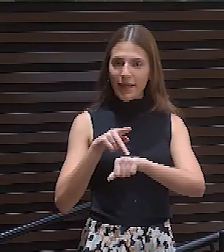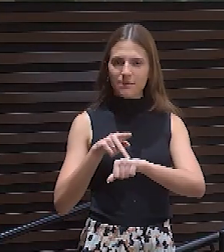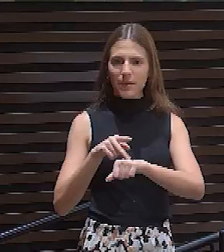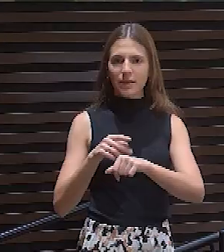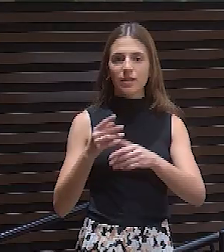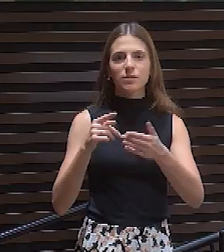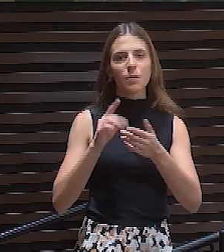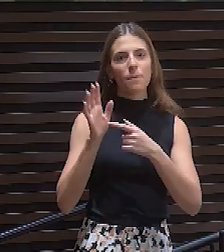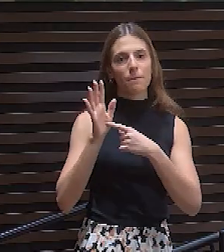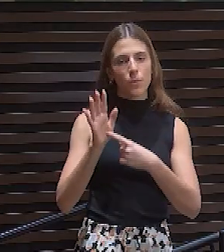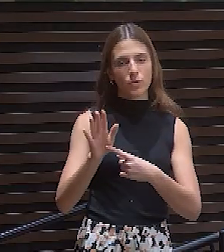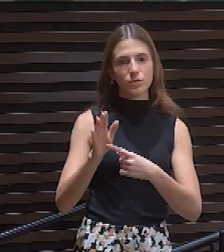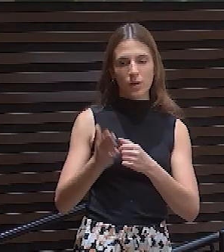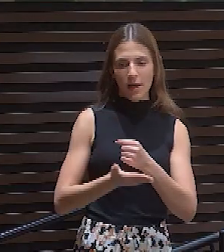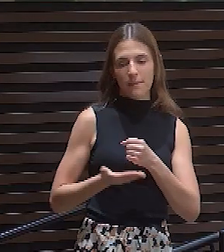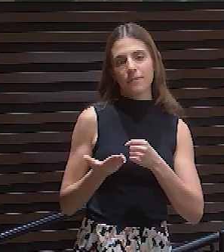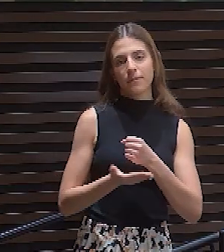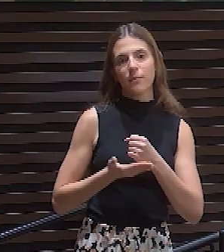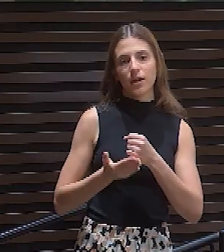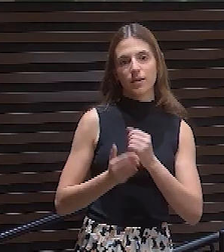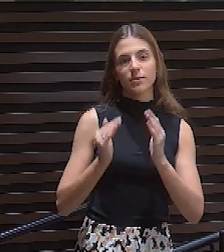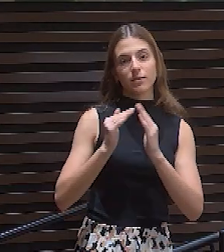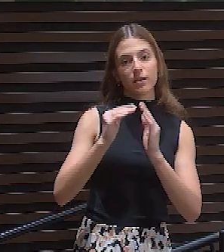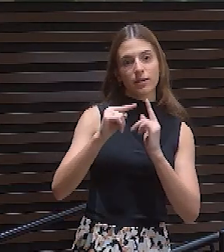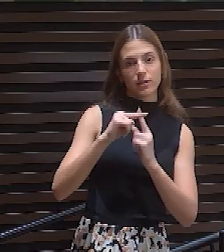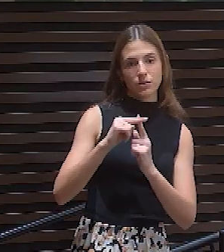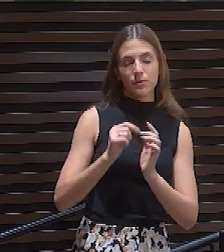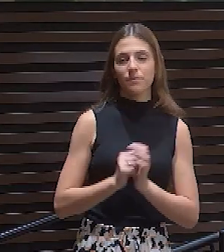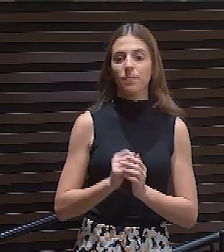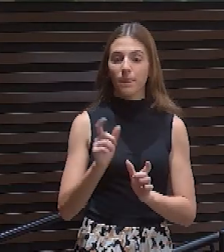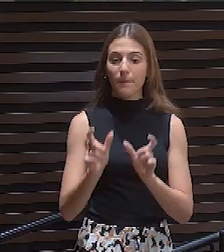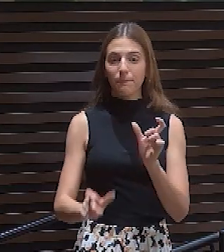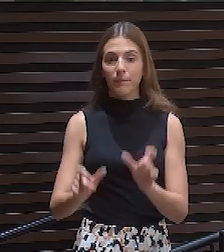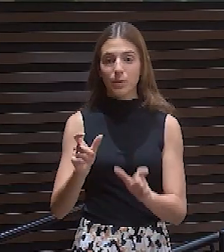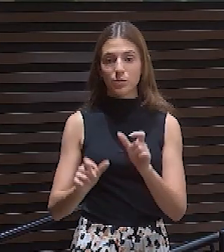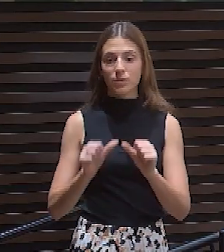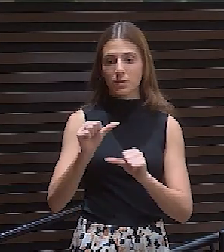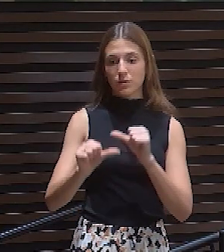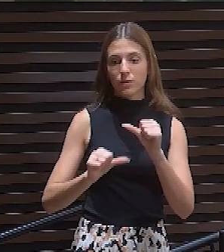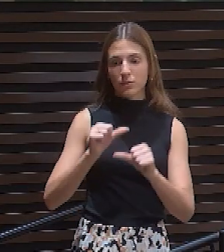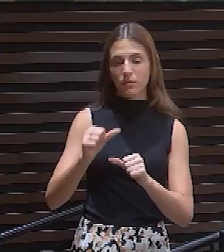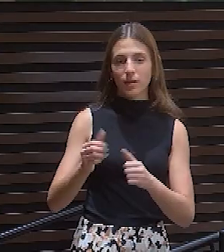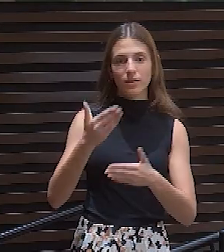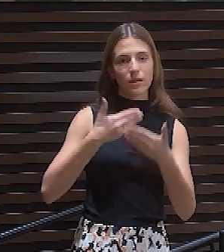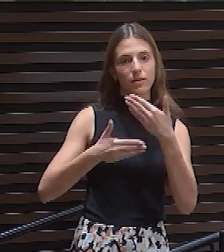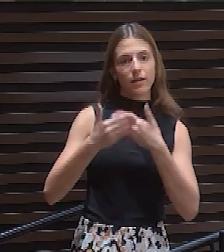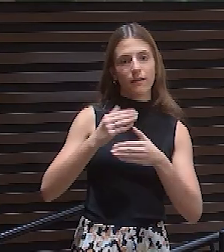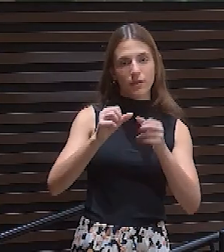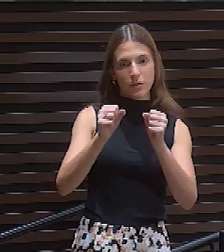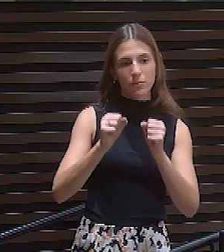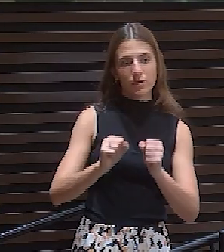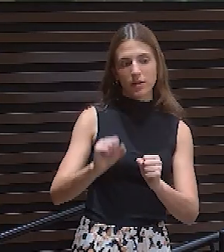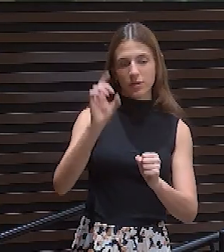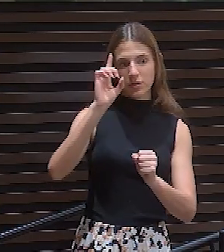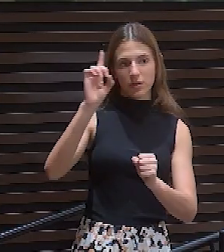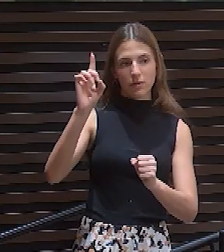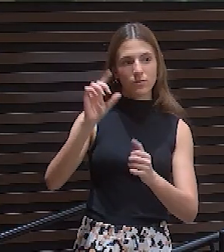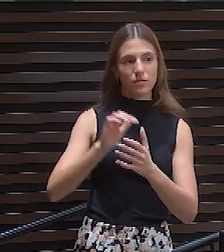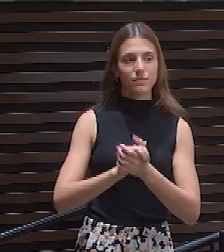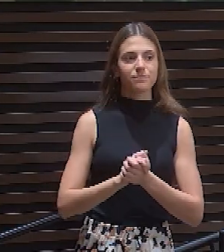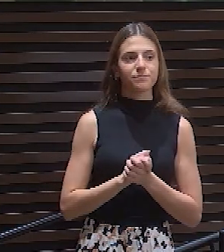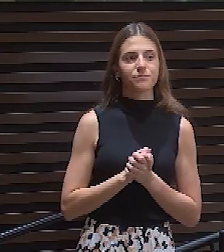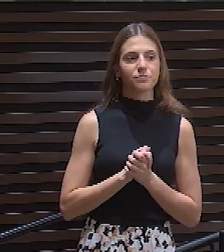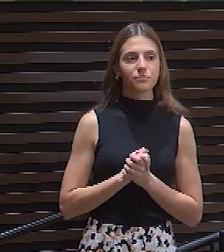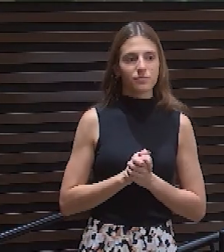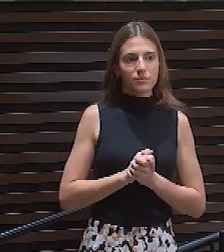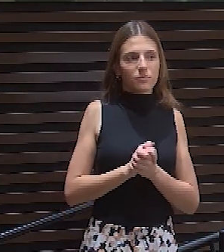igreja. Homens transformados pelo poder do Deus divino. Deus fez isto para simbolizar.